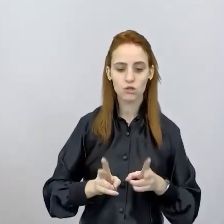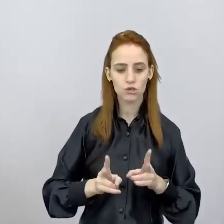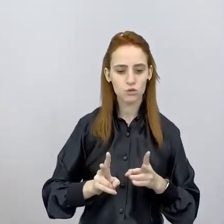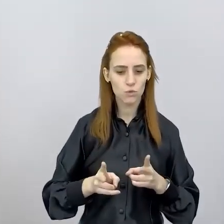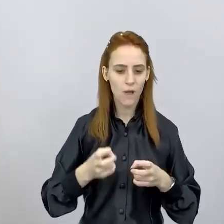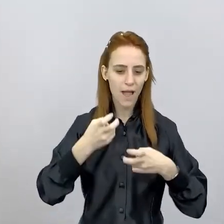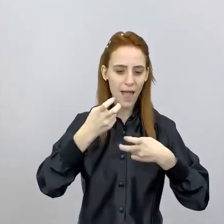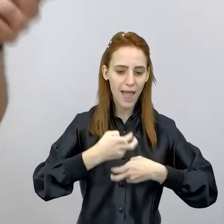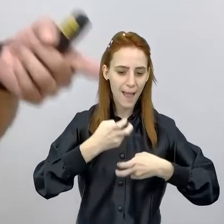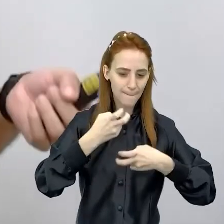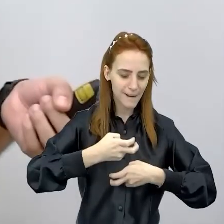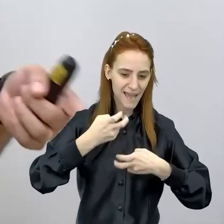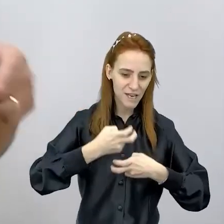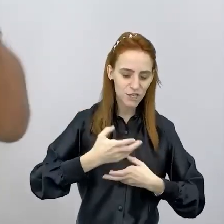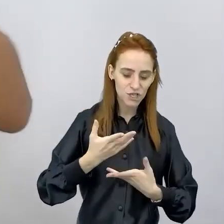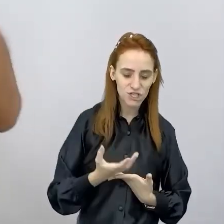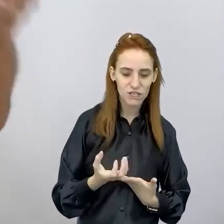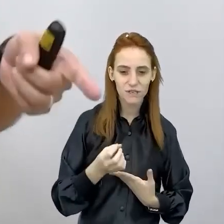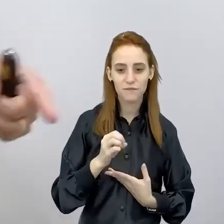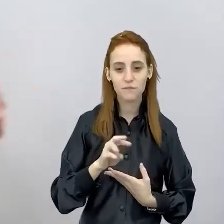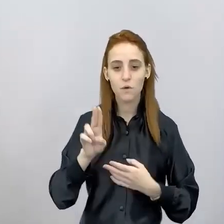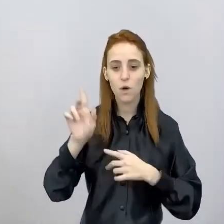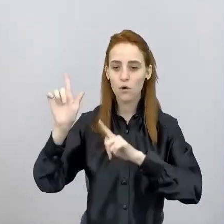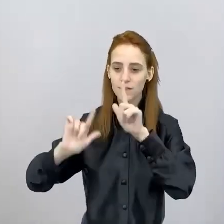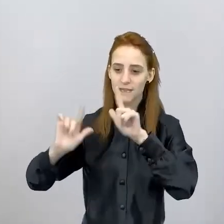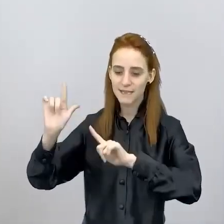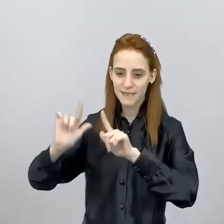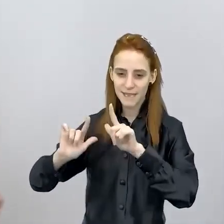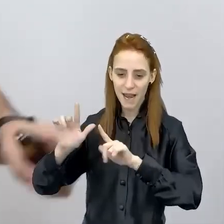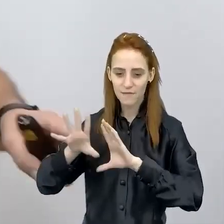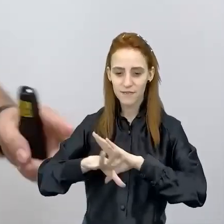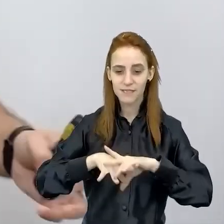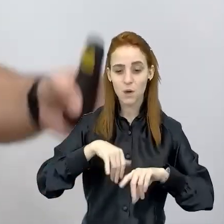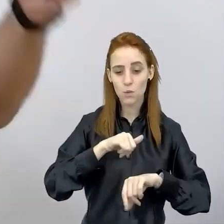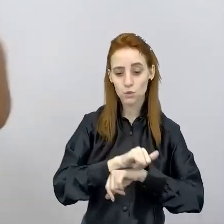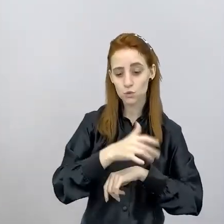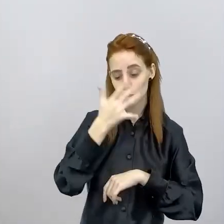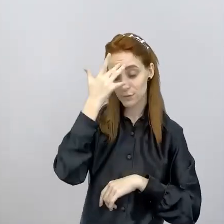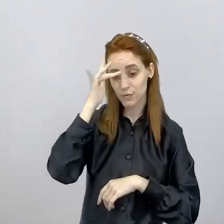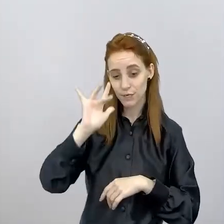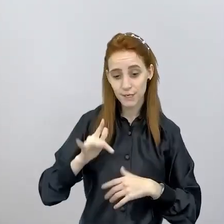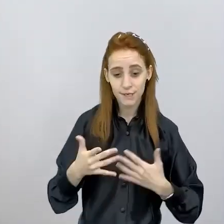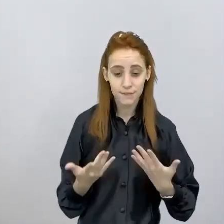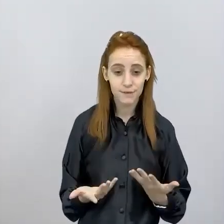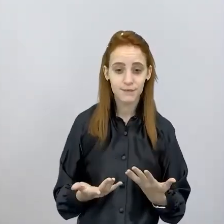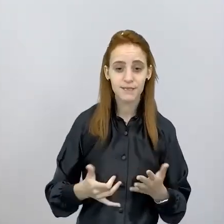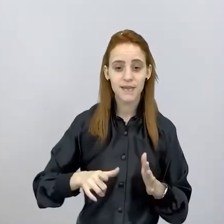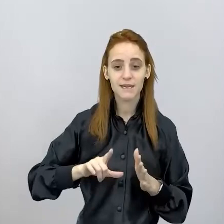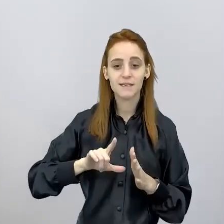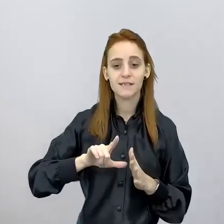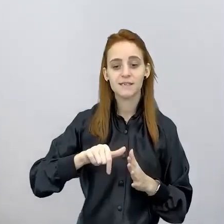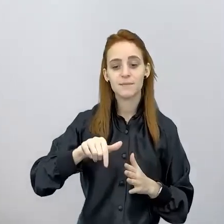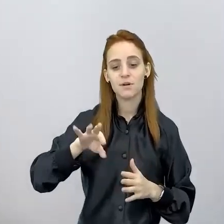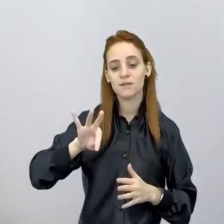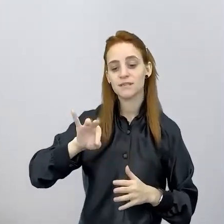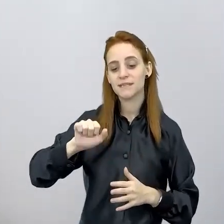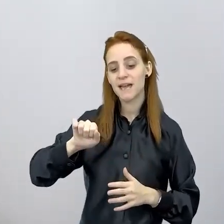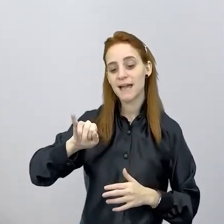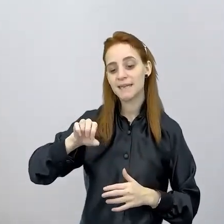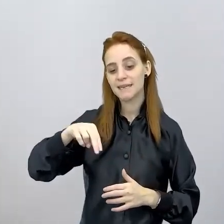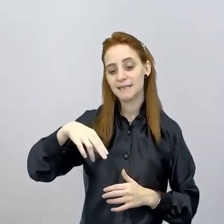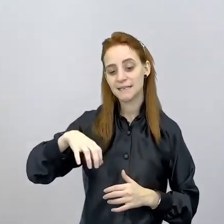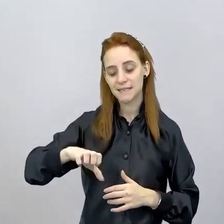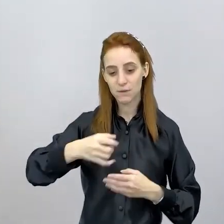fica no aplicativo, está na TV, está no YouTube, não sei, vem para o aplicativo participar, porque a professora Tayana e a professora Juliana estarão ao vivo